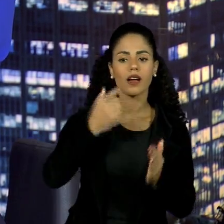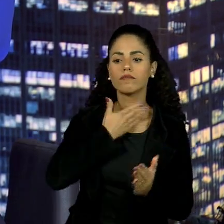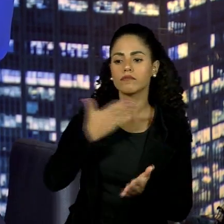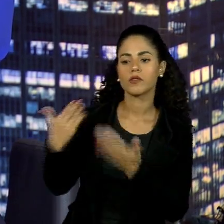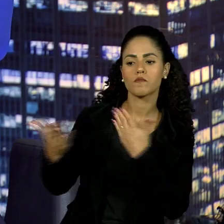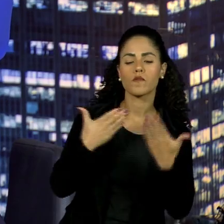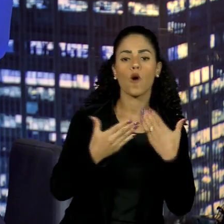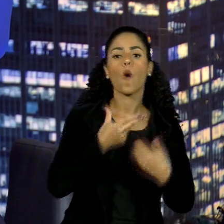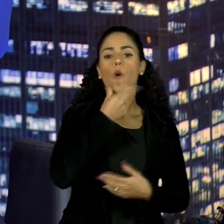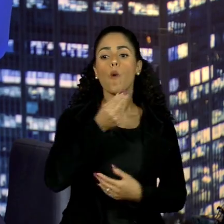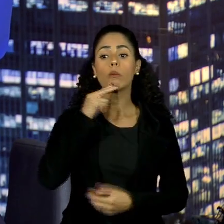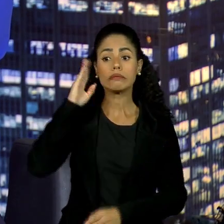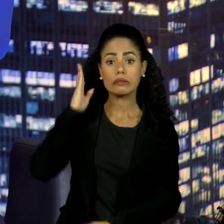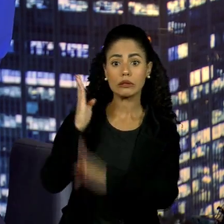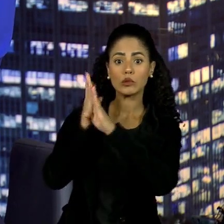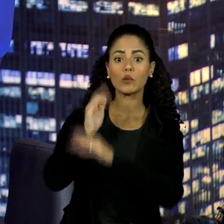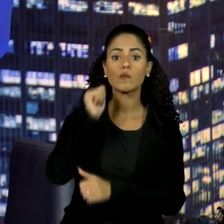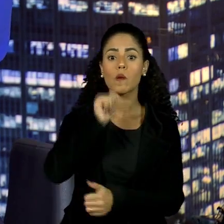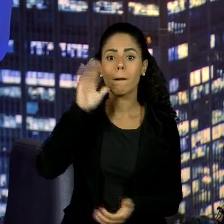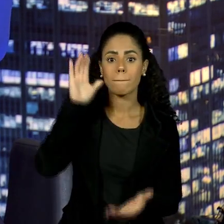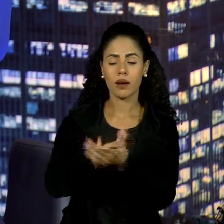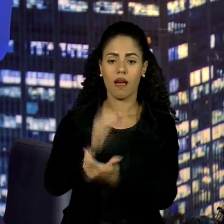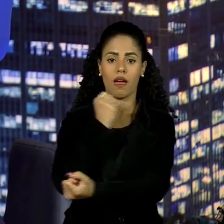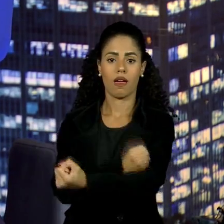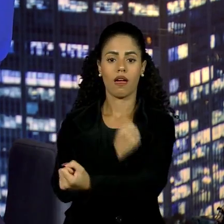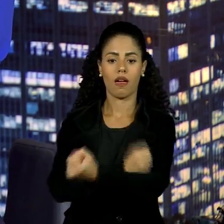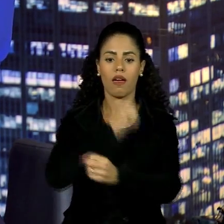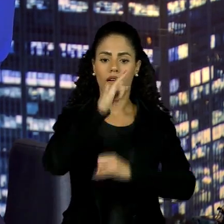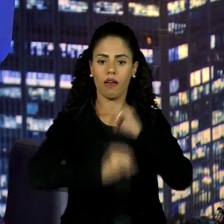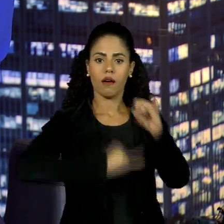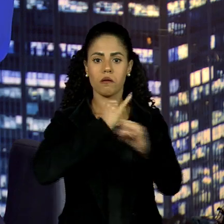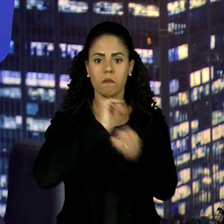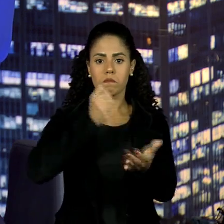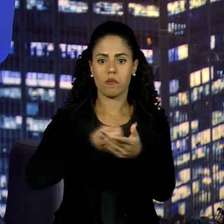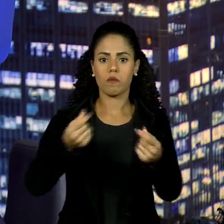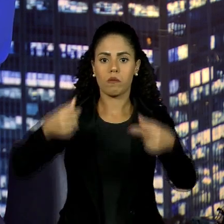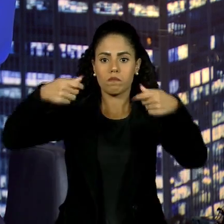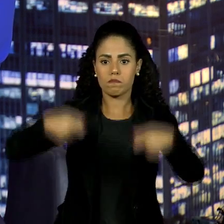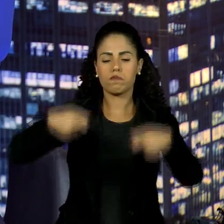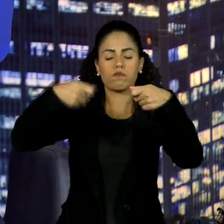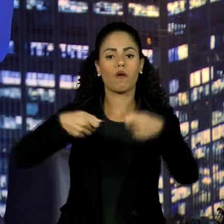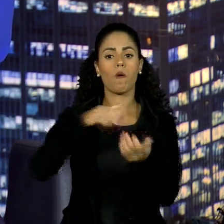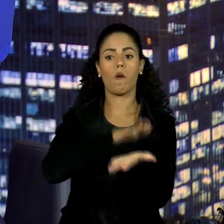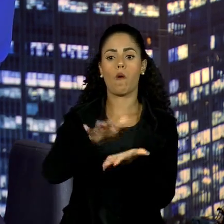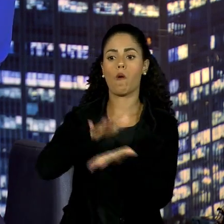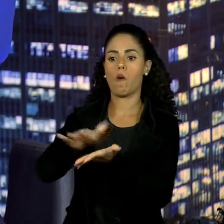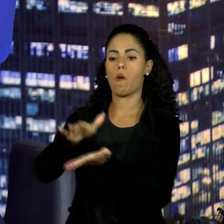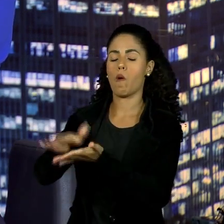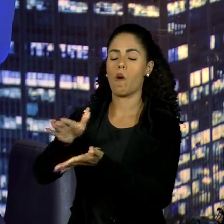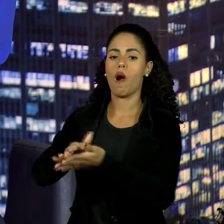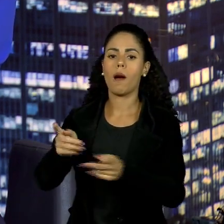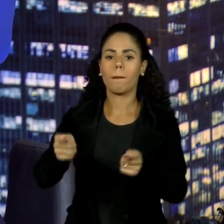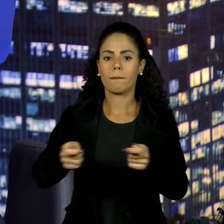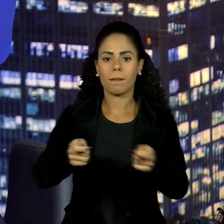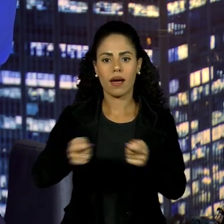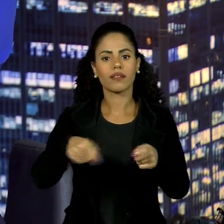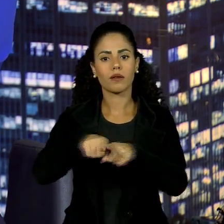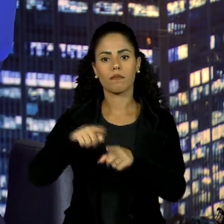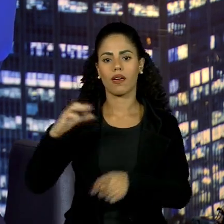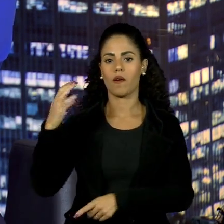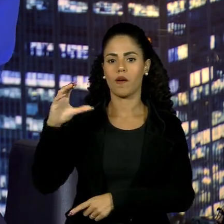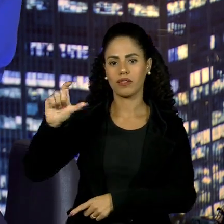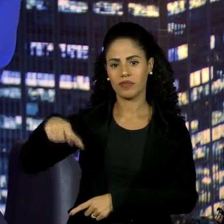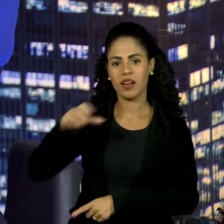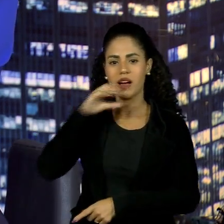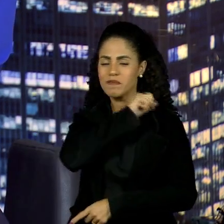homem que só descobriu que a esposa estava viciada em jogos online quando ela estourou o cheque especial e todos os cartões de crédito do casal.